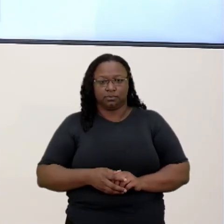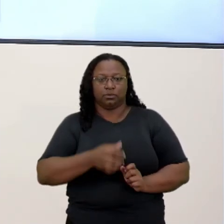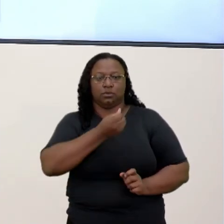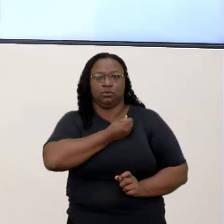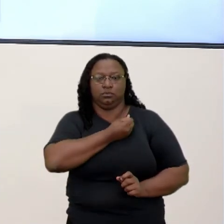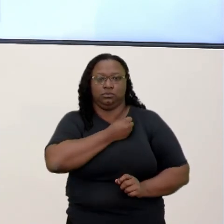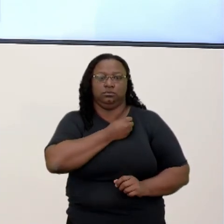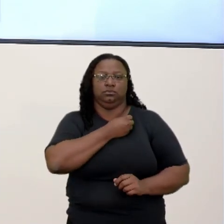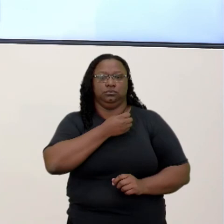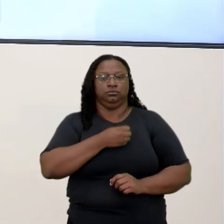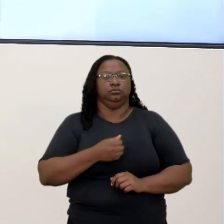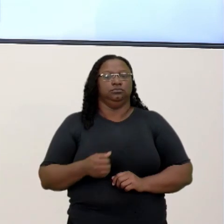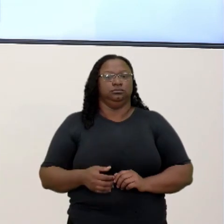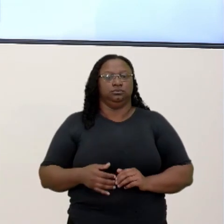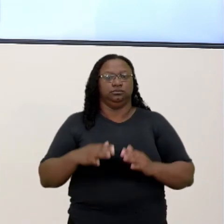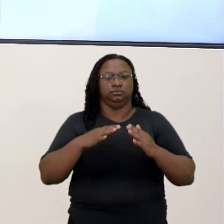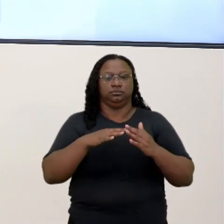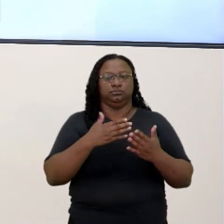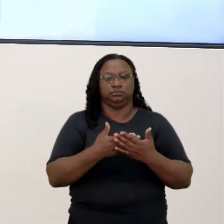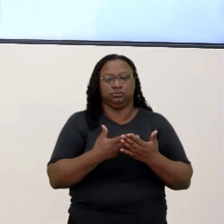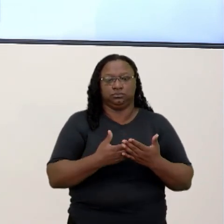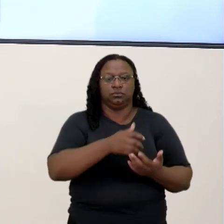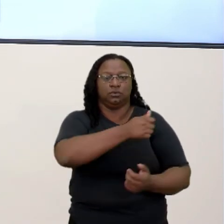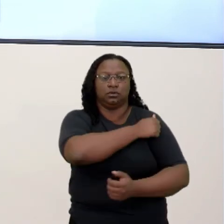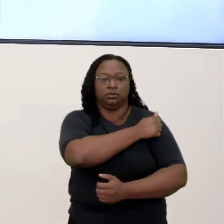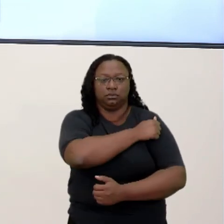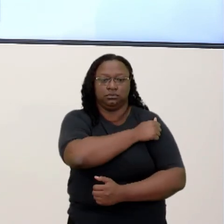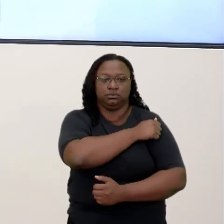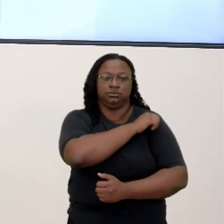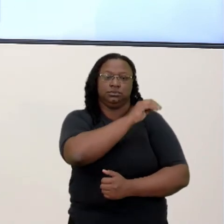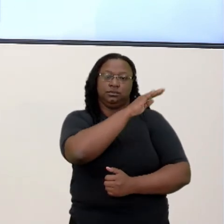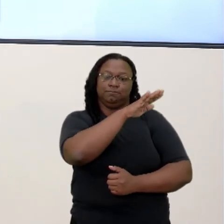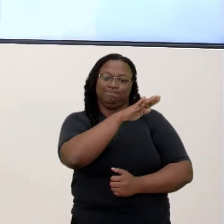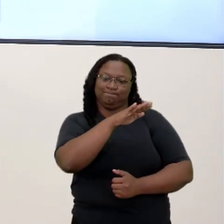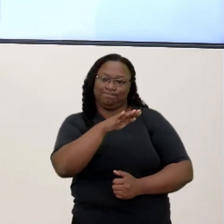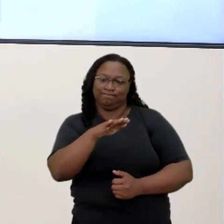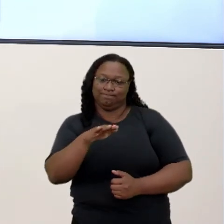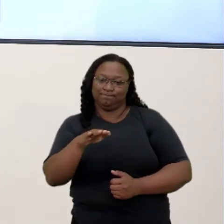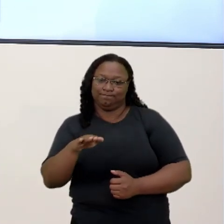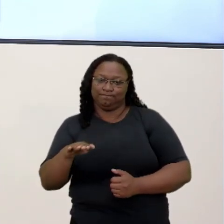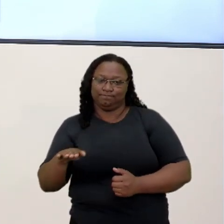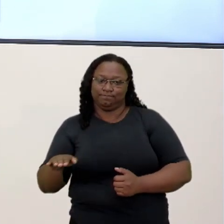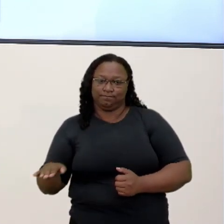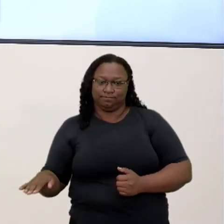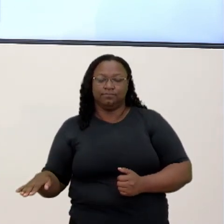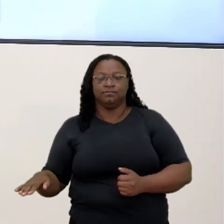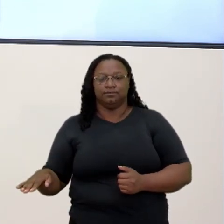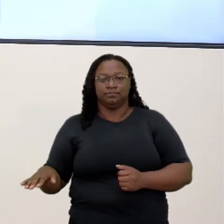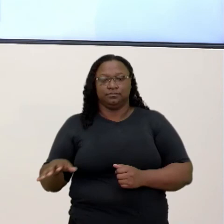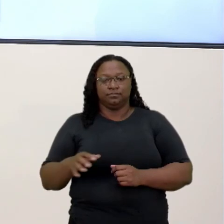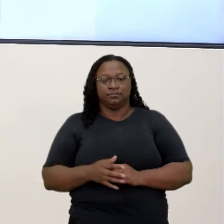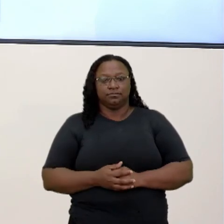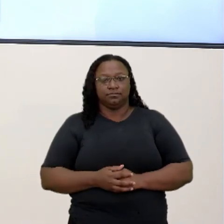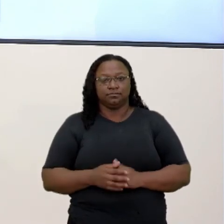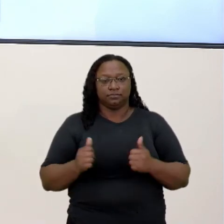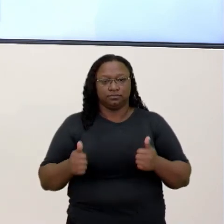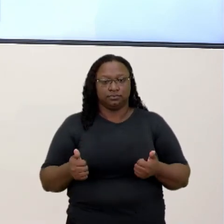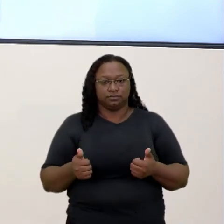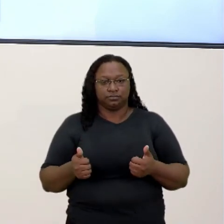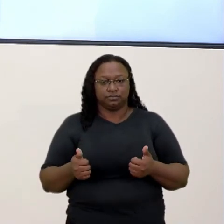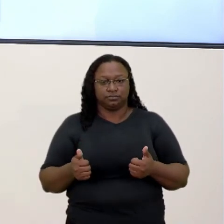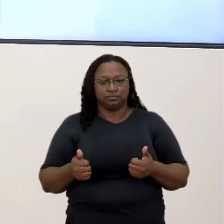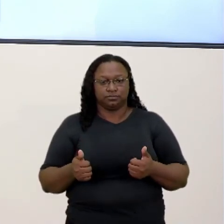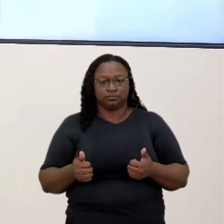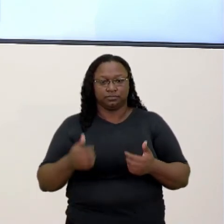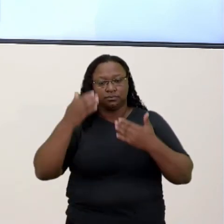série aí do ensino médio, desse novo ensino médio, ela vai o quê? Ela vai diminuindo segundo a representação gráfica aí. Tudo bem? Eu deixo